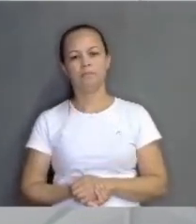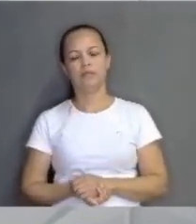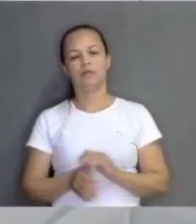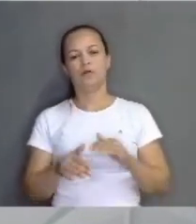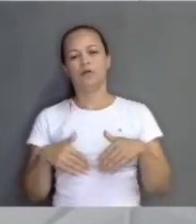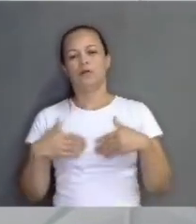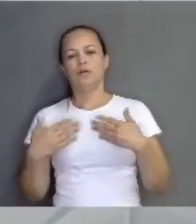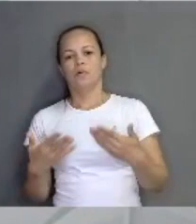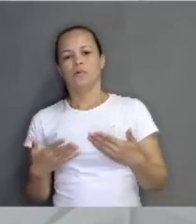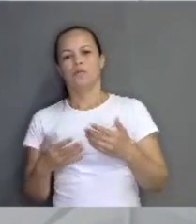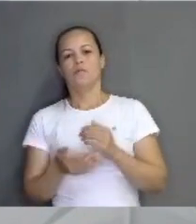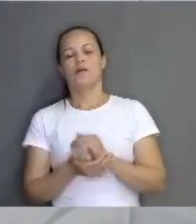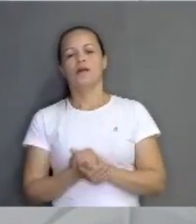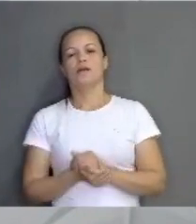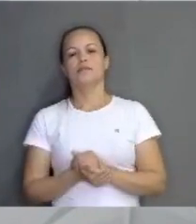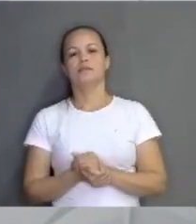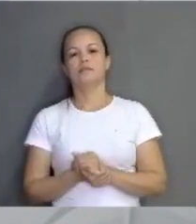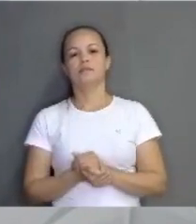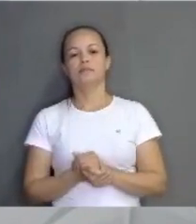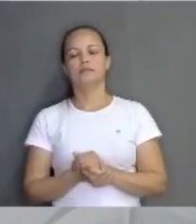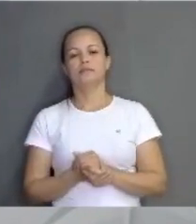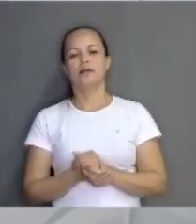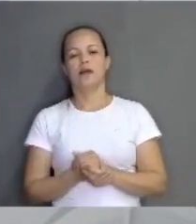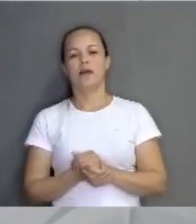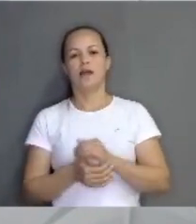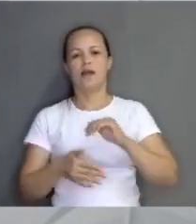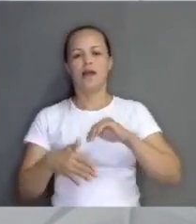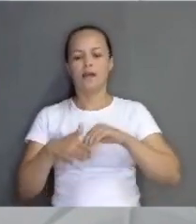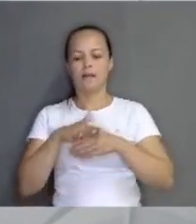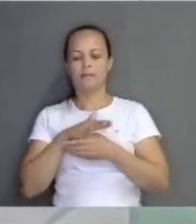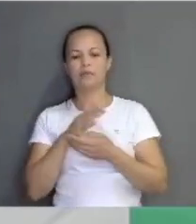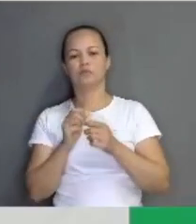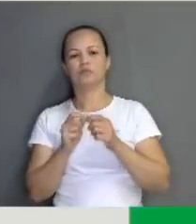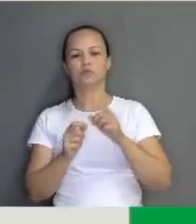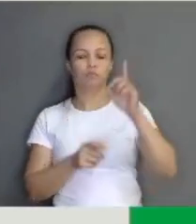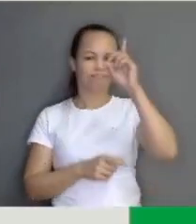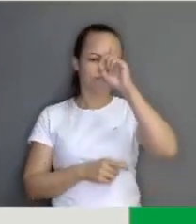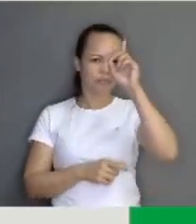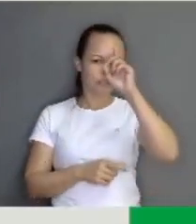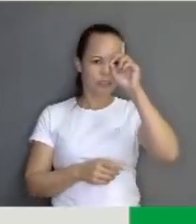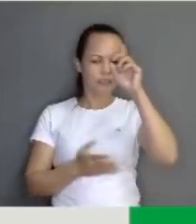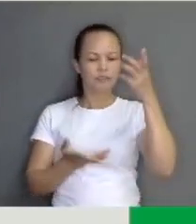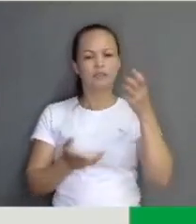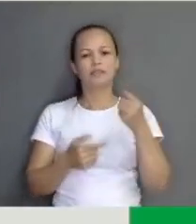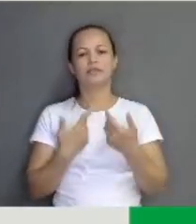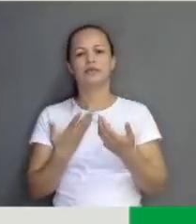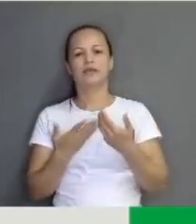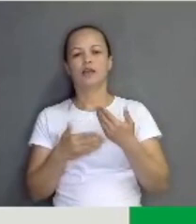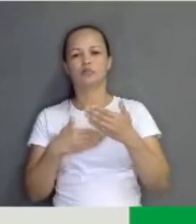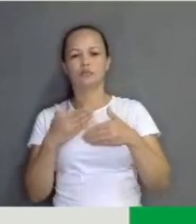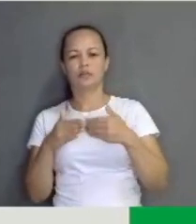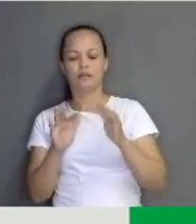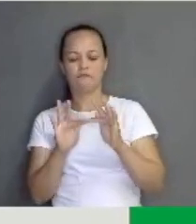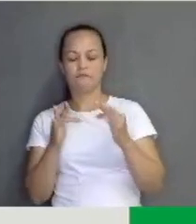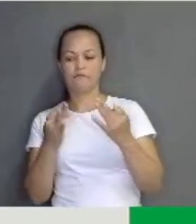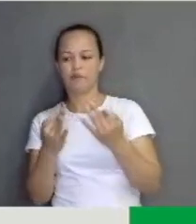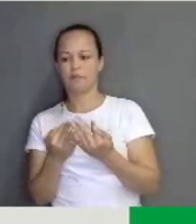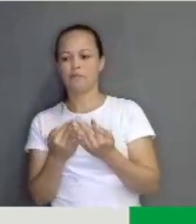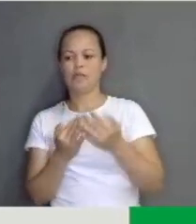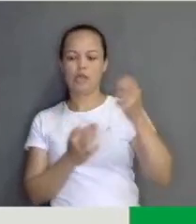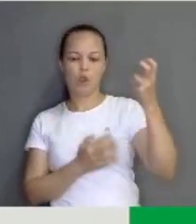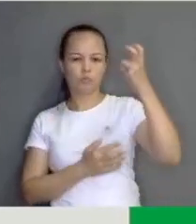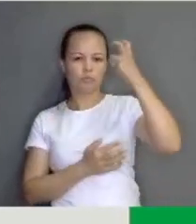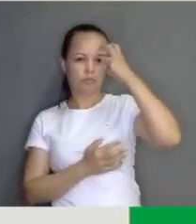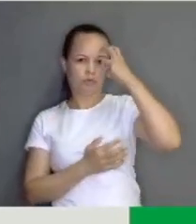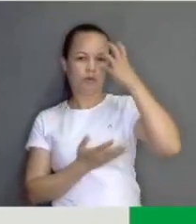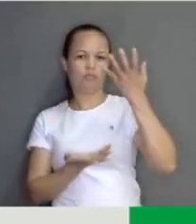hábitos do seu dia a dia são heranças culturais dos seus familiares? Isso é um desafio para você,